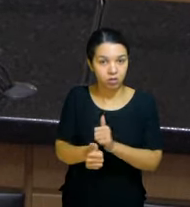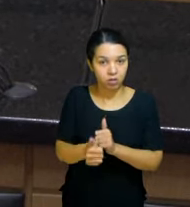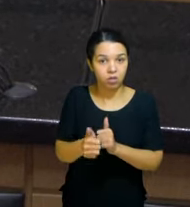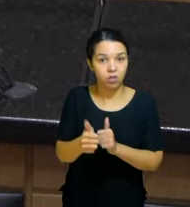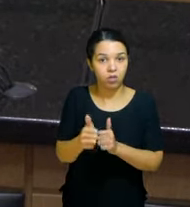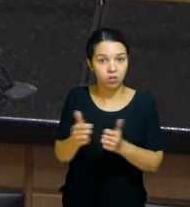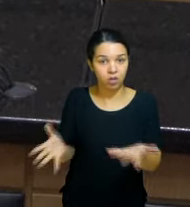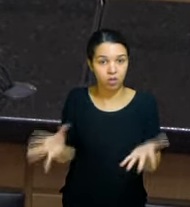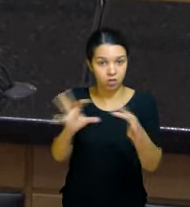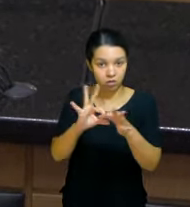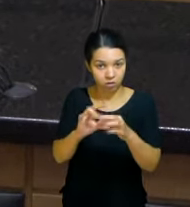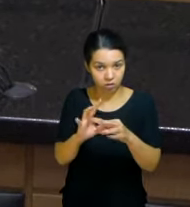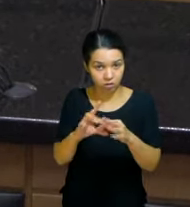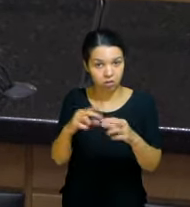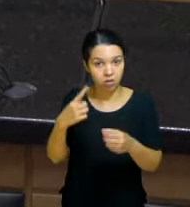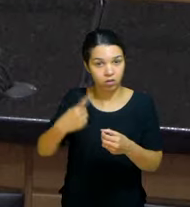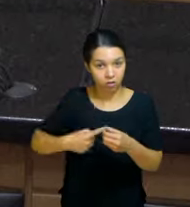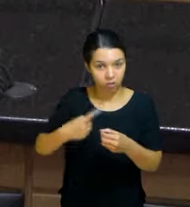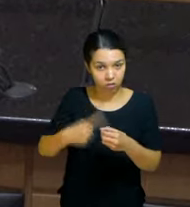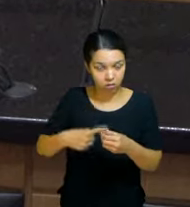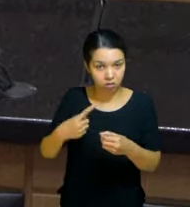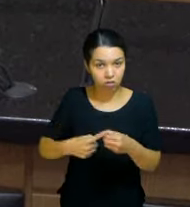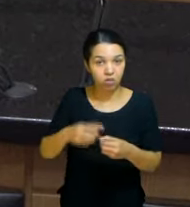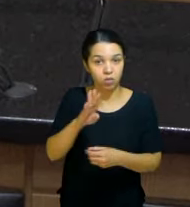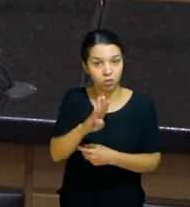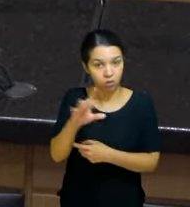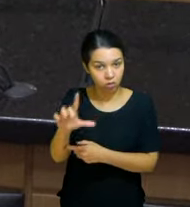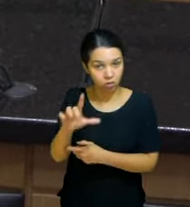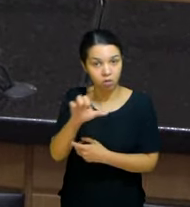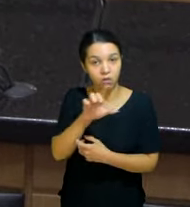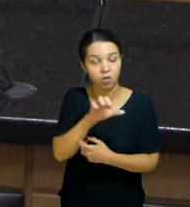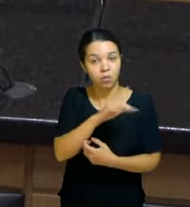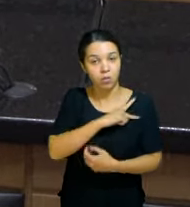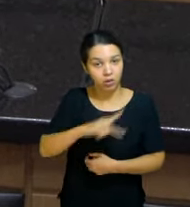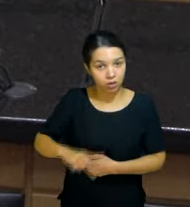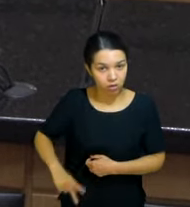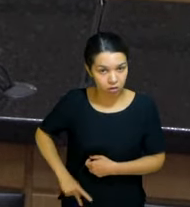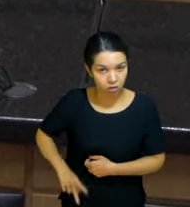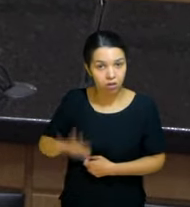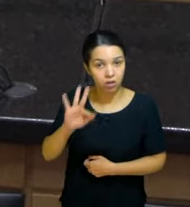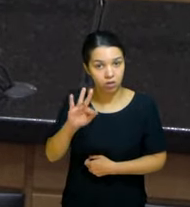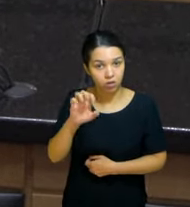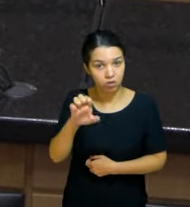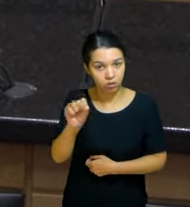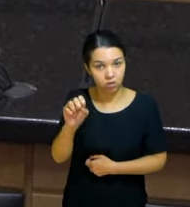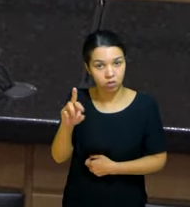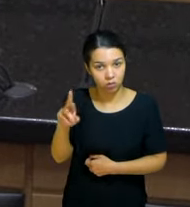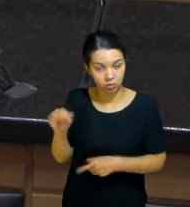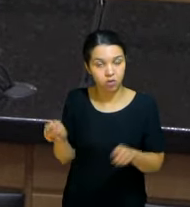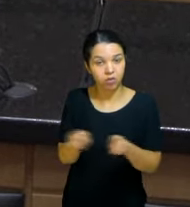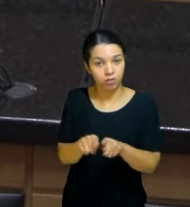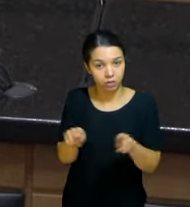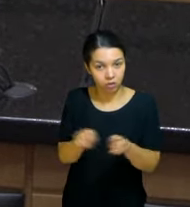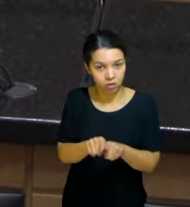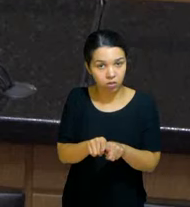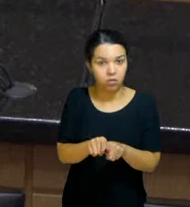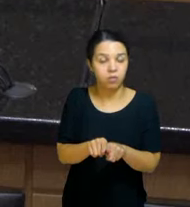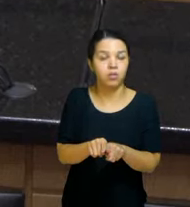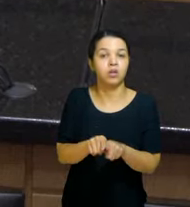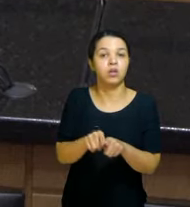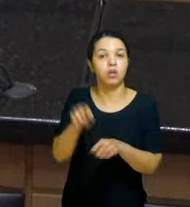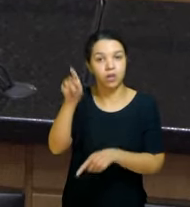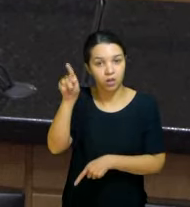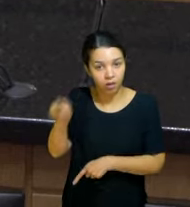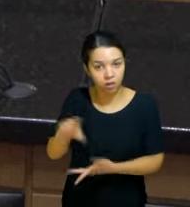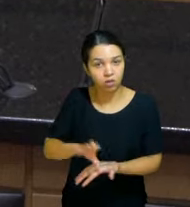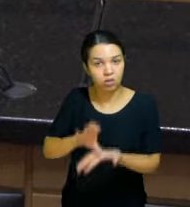numa reunião na cidade de Blumenau, o presidente da FESPORTE também ouviu no Conselho Estadual de Esporte